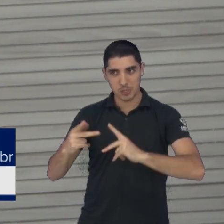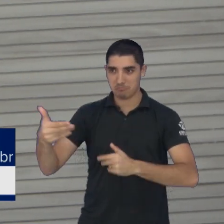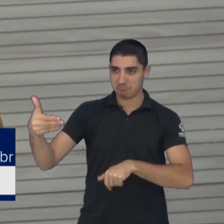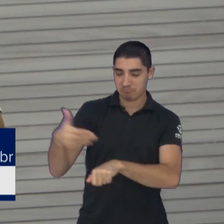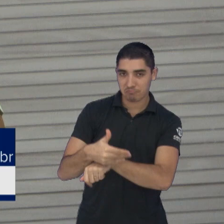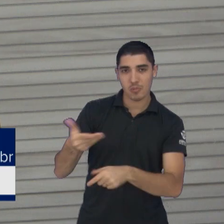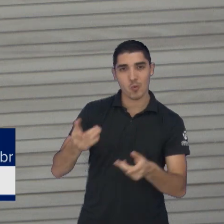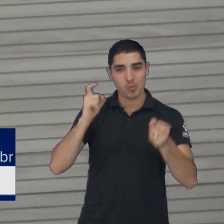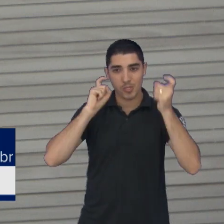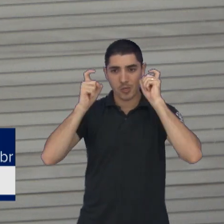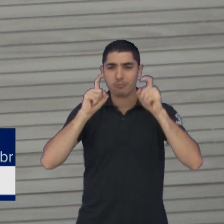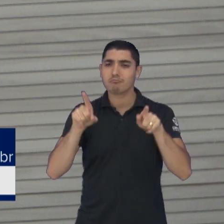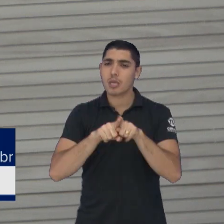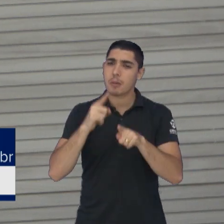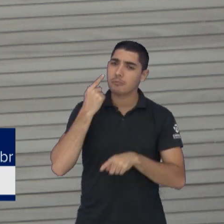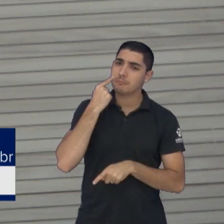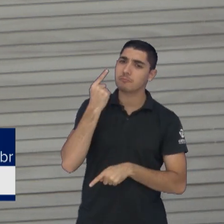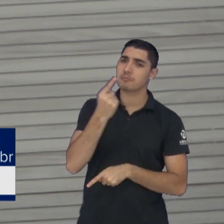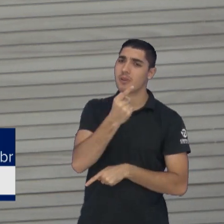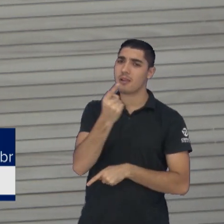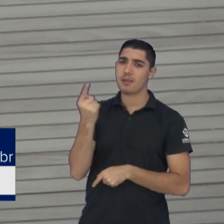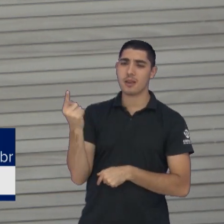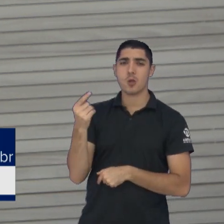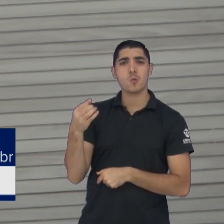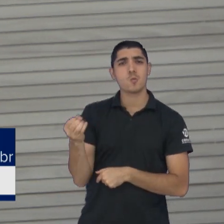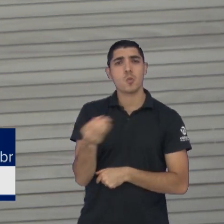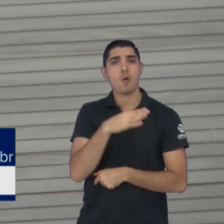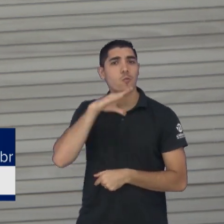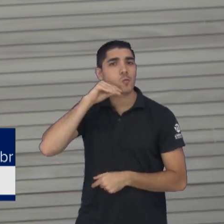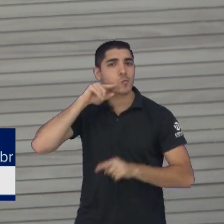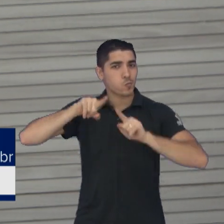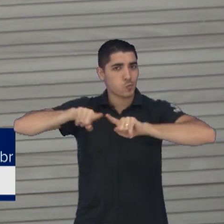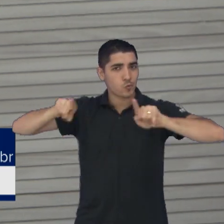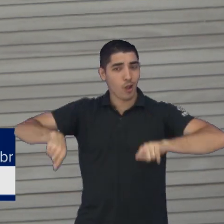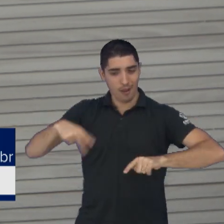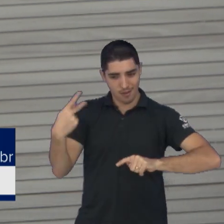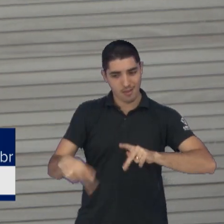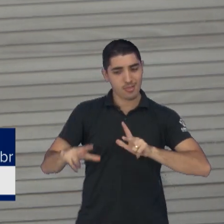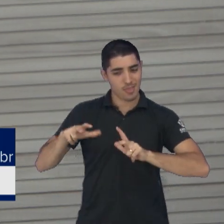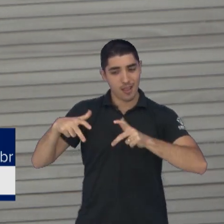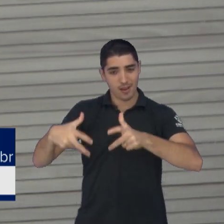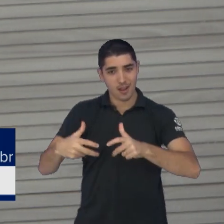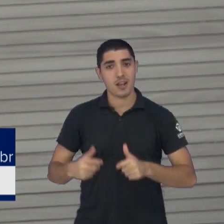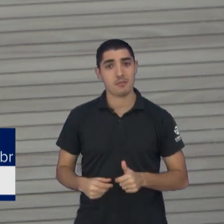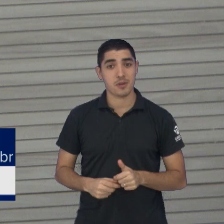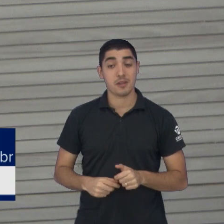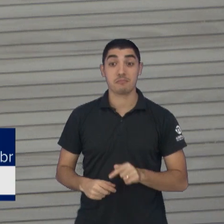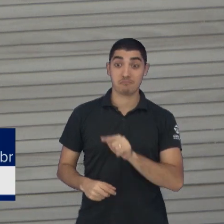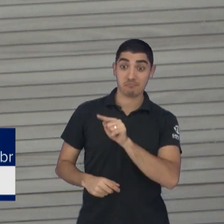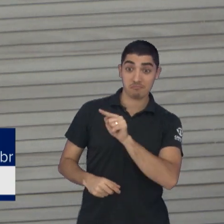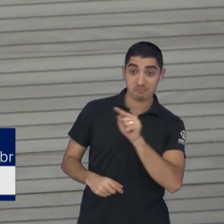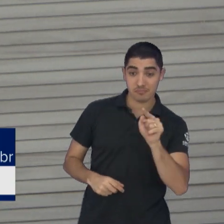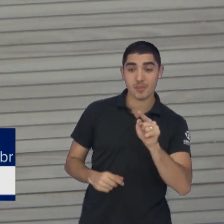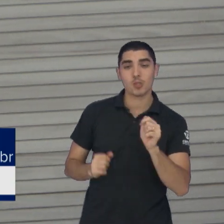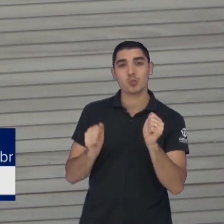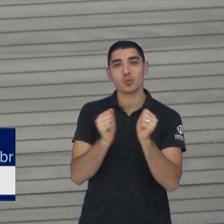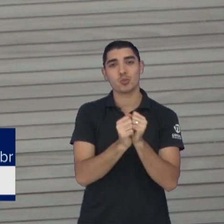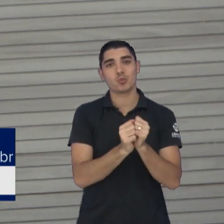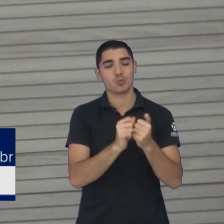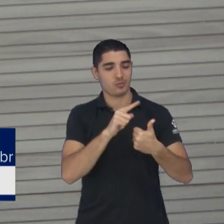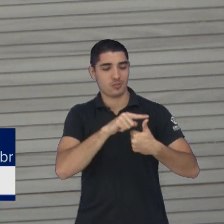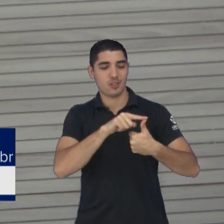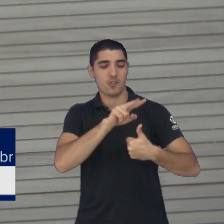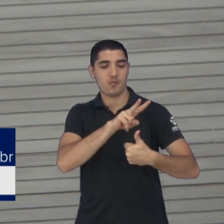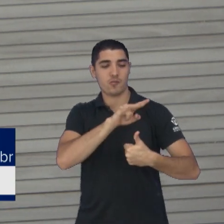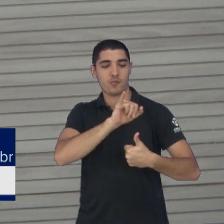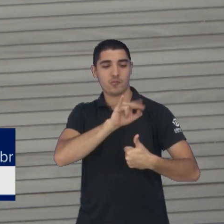cima, acho que são os novos funcionários da Câmara Municipal, capitaneados pela excelente funcionária Vivian, estão lá